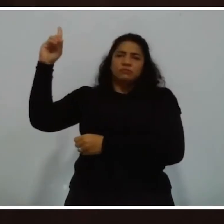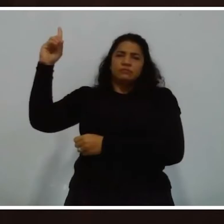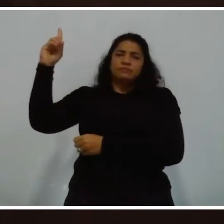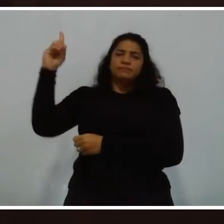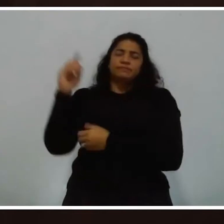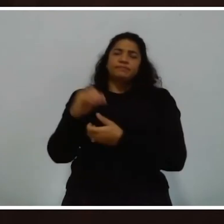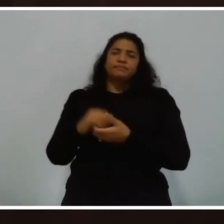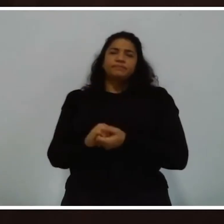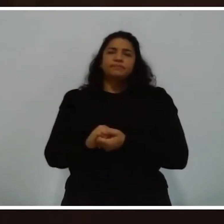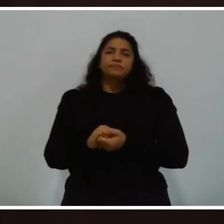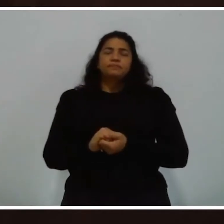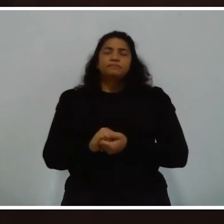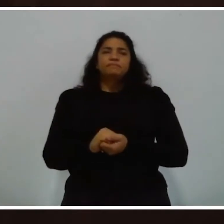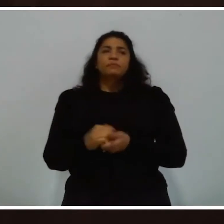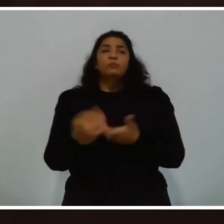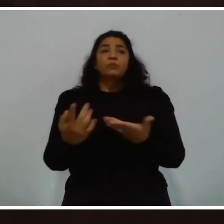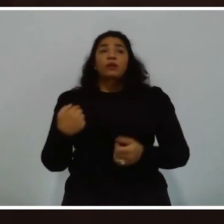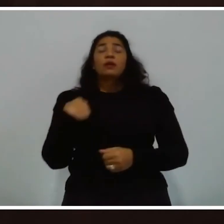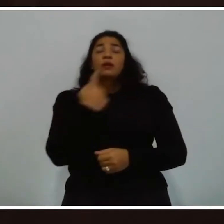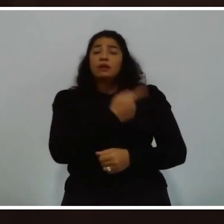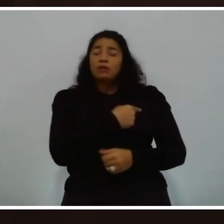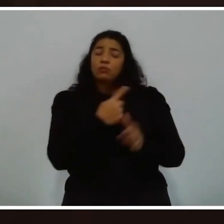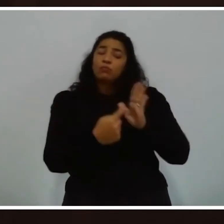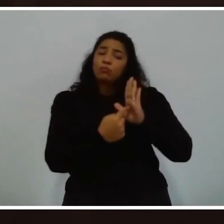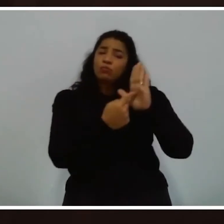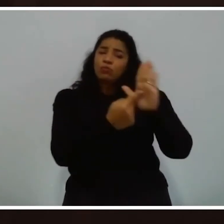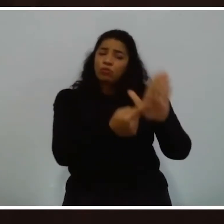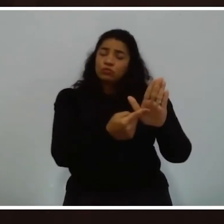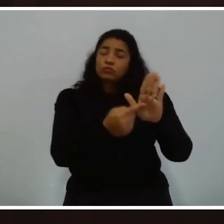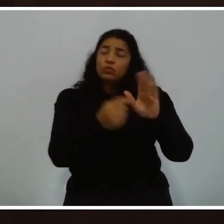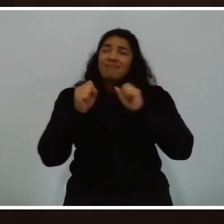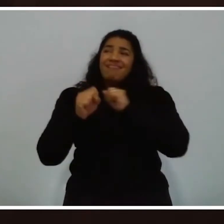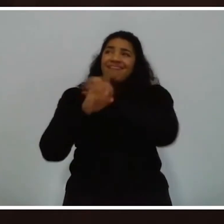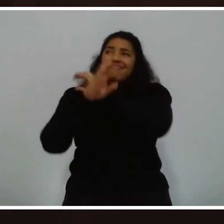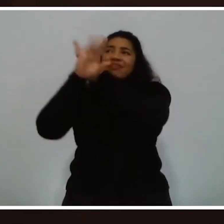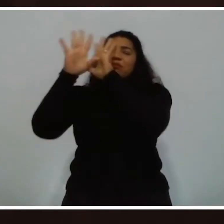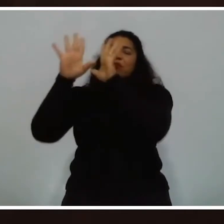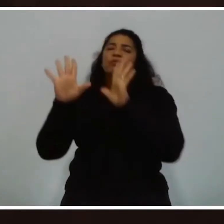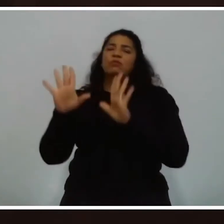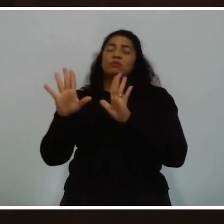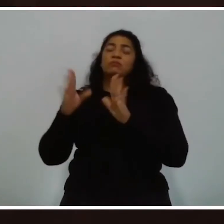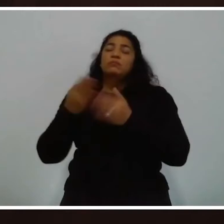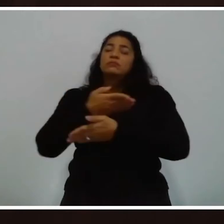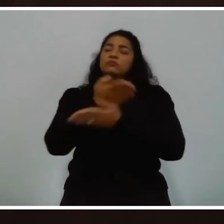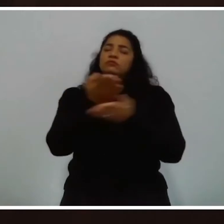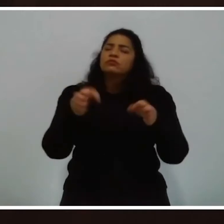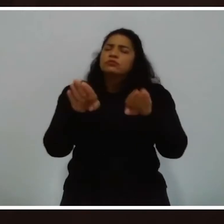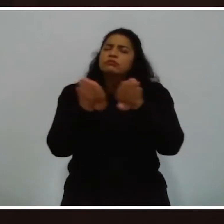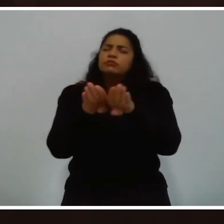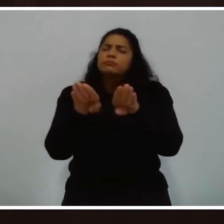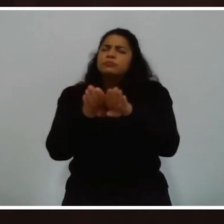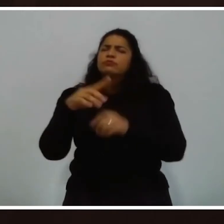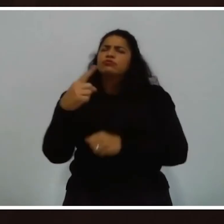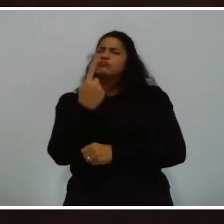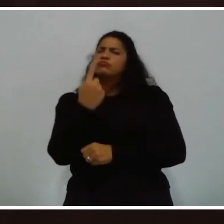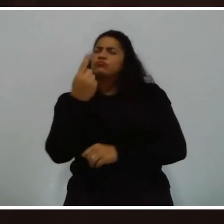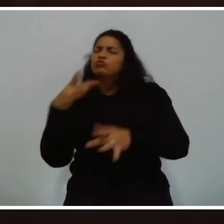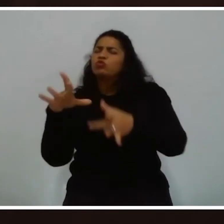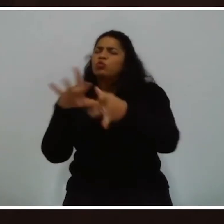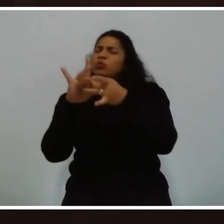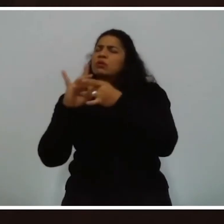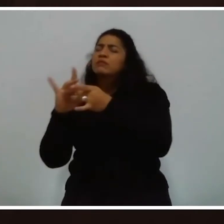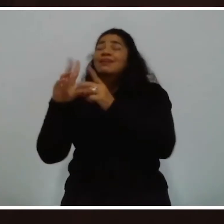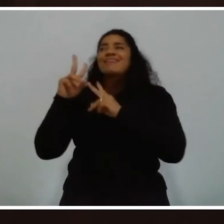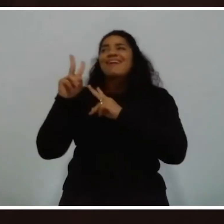Eu lhes tenho transmitido a glória que me tem dado, para que sejam um, como nós o somos. Então, a